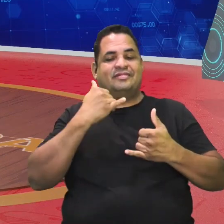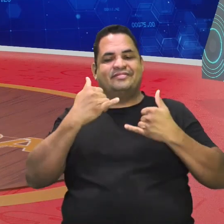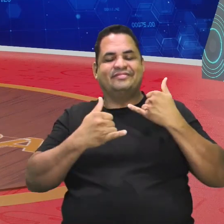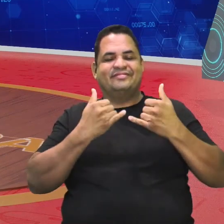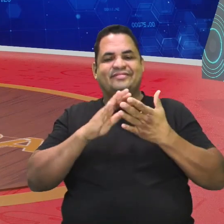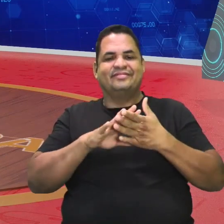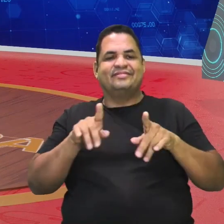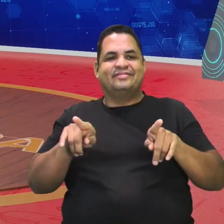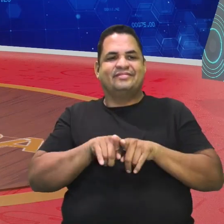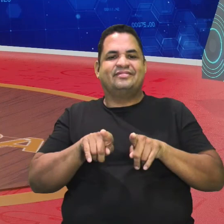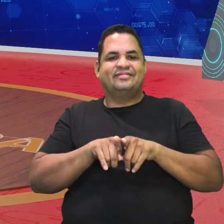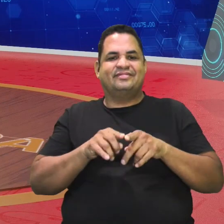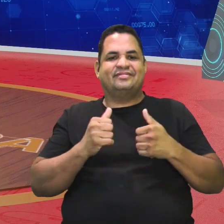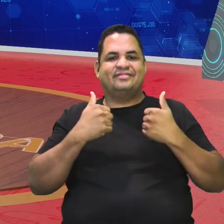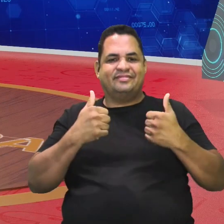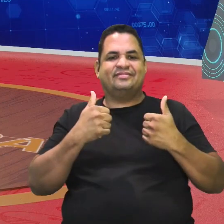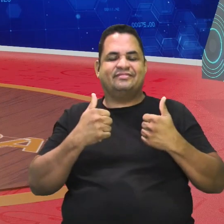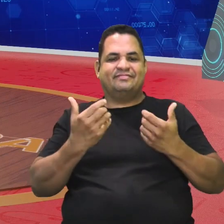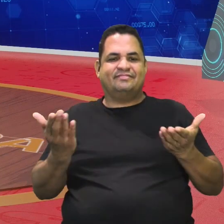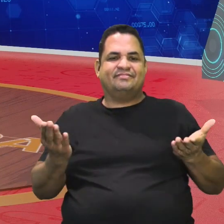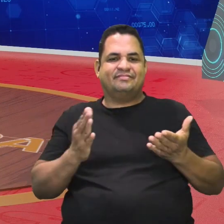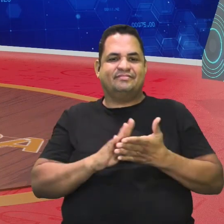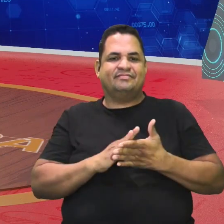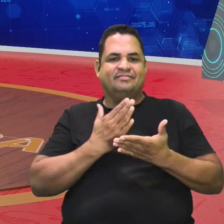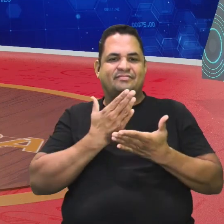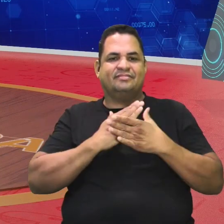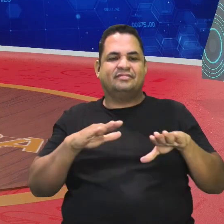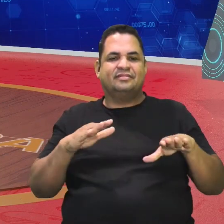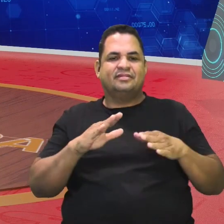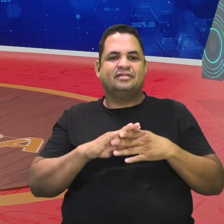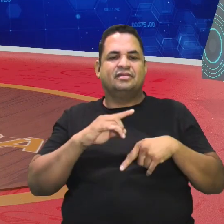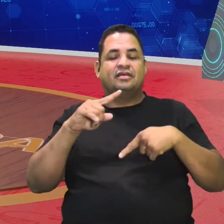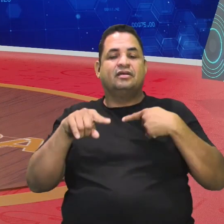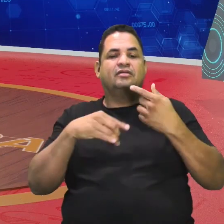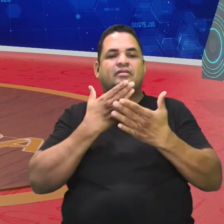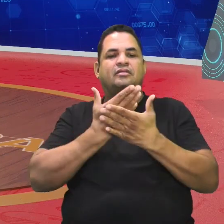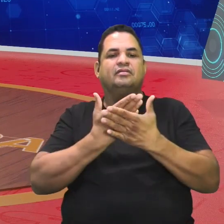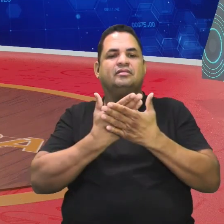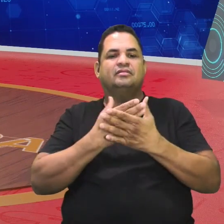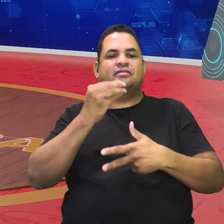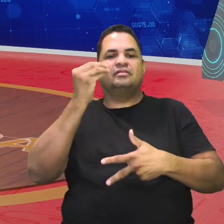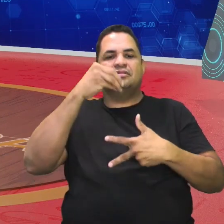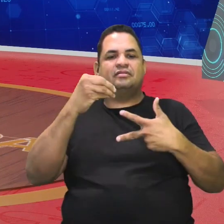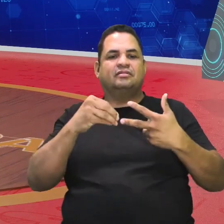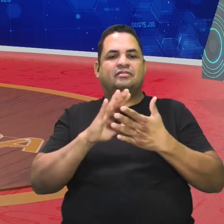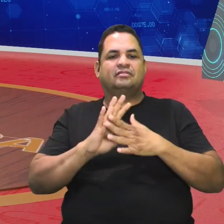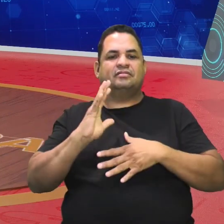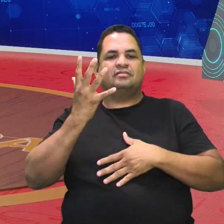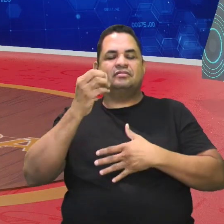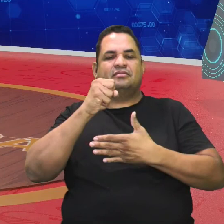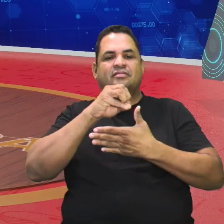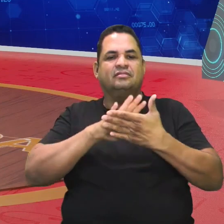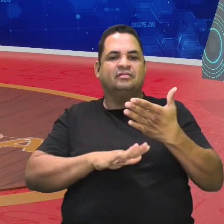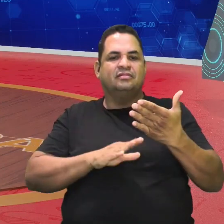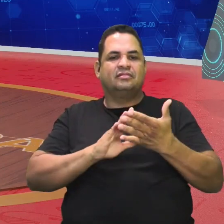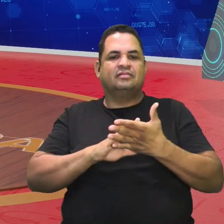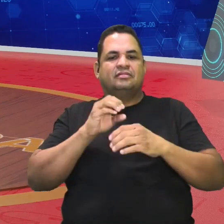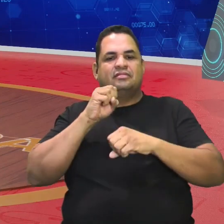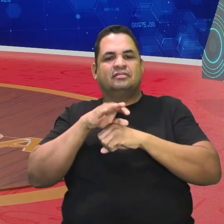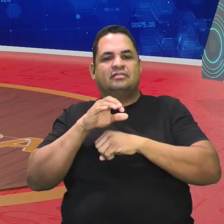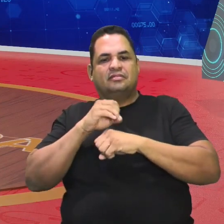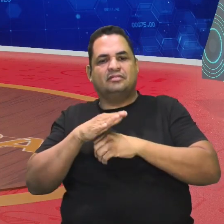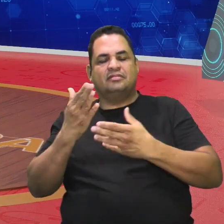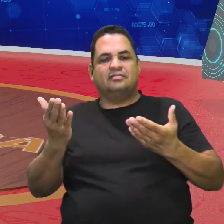divertido também, tá certo? Beleza, então ficamos por aqui. A nossa próxima aula é de Enem, resolvendo aquelas questões, dando